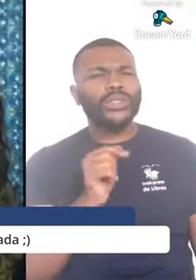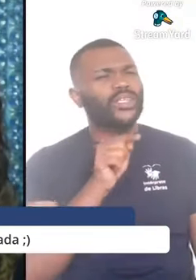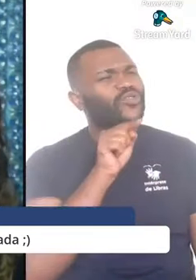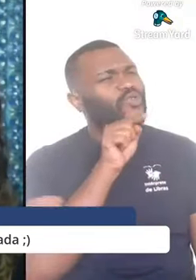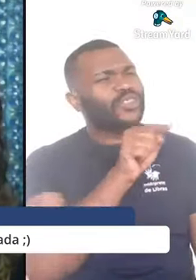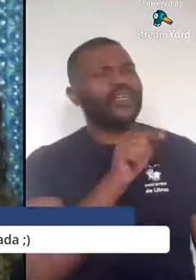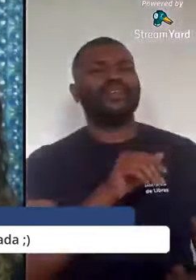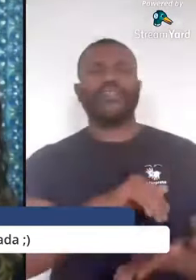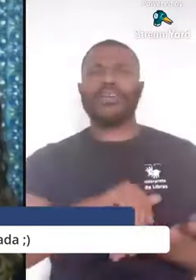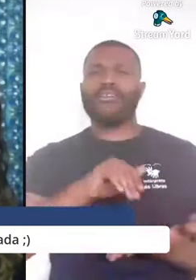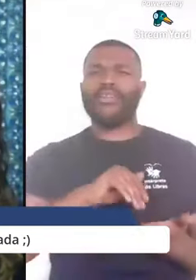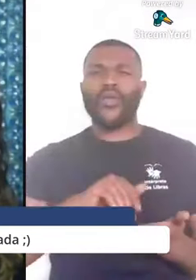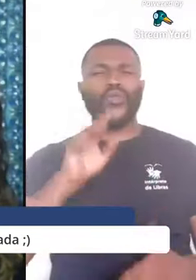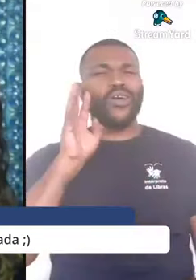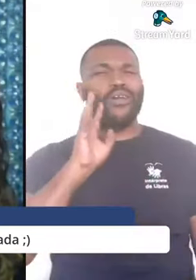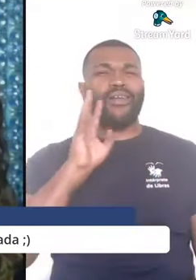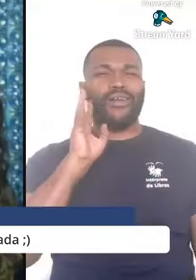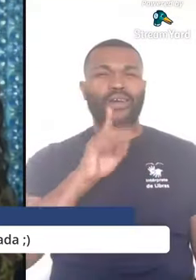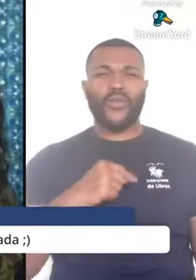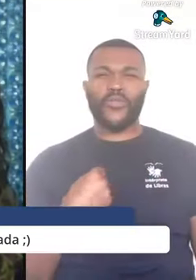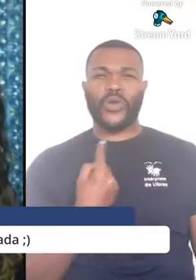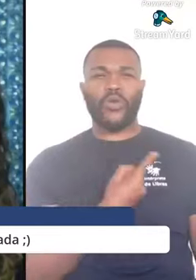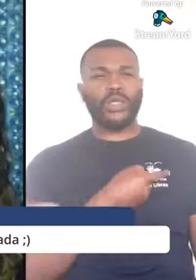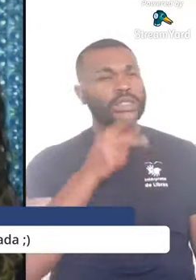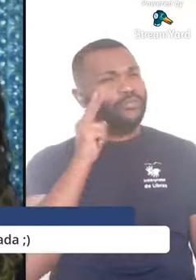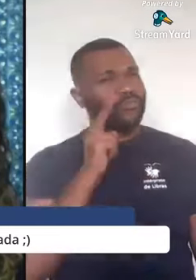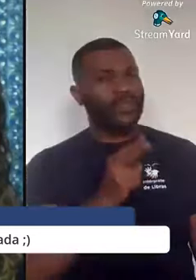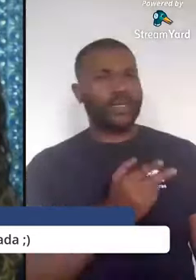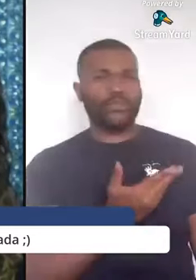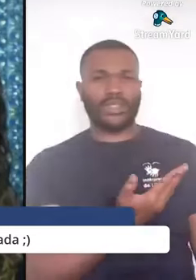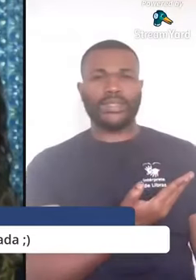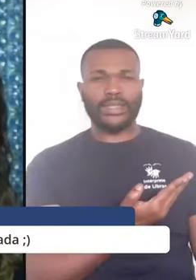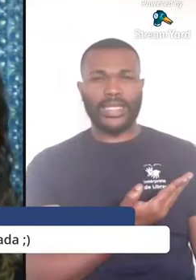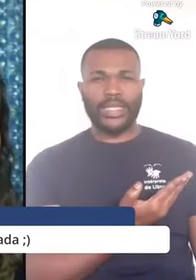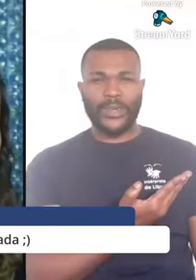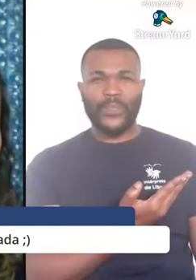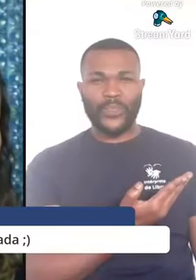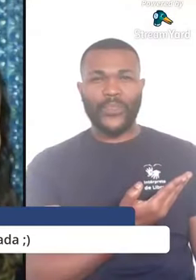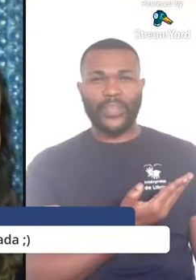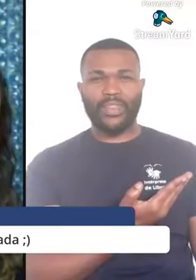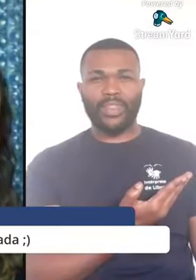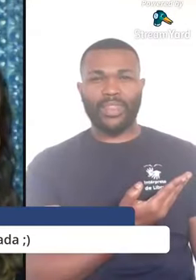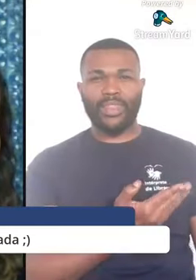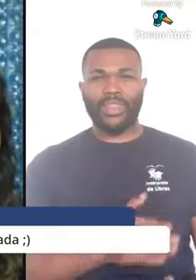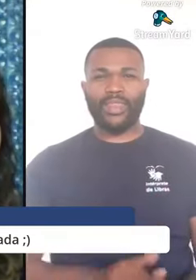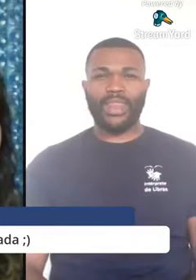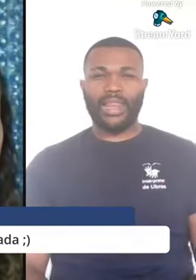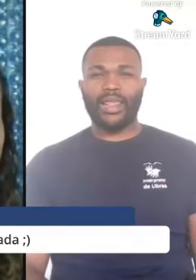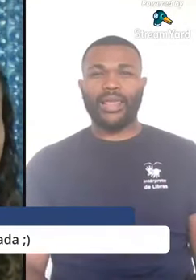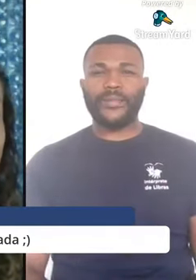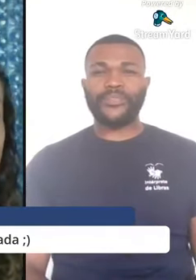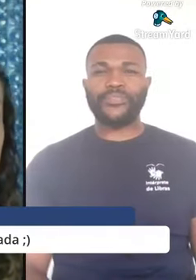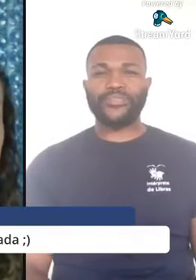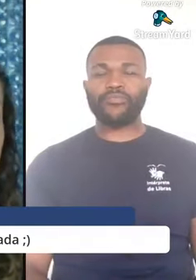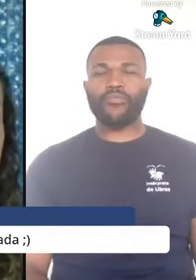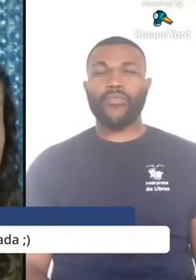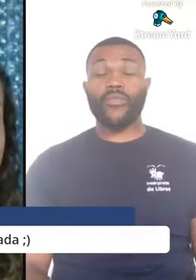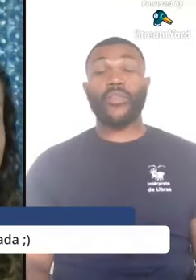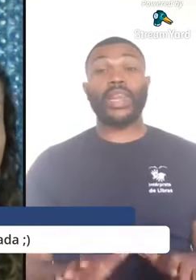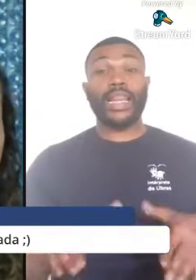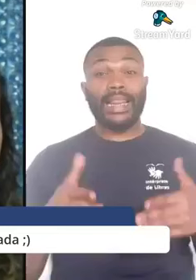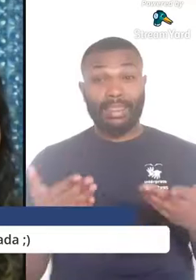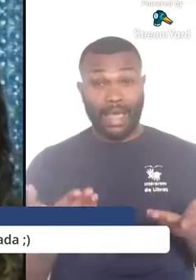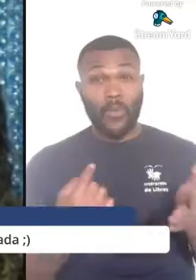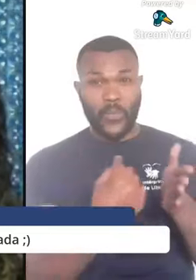bacana para a gente ver você aí nesse papel de secretário. Bom, aí em relação à sua